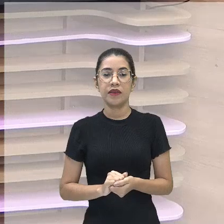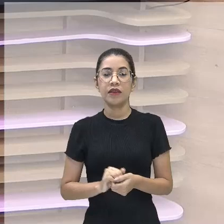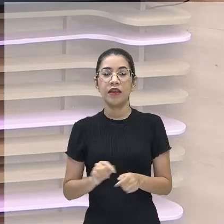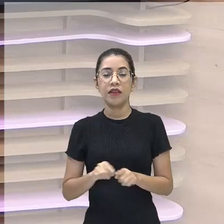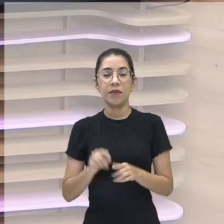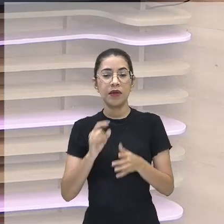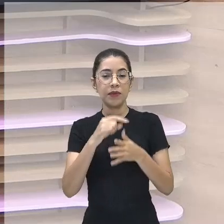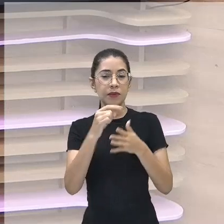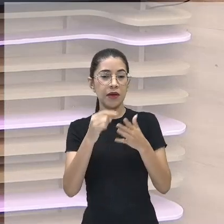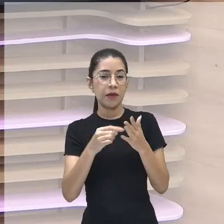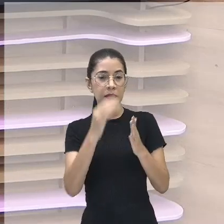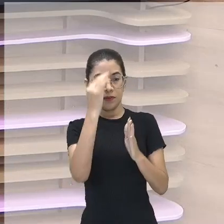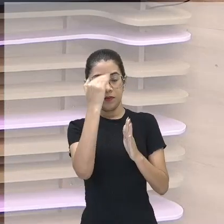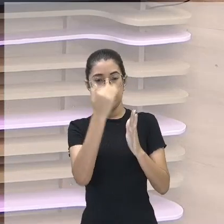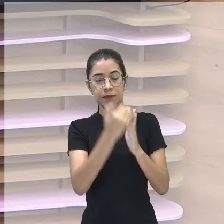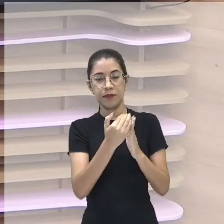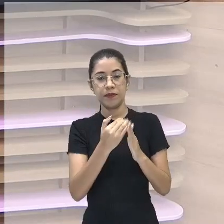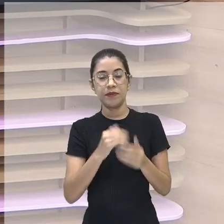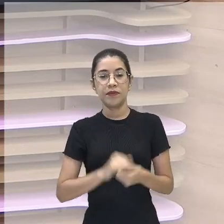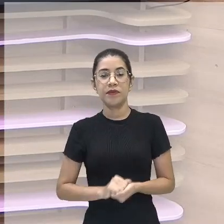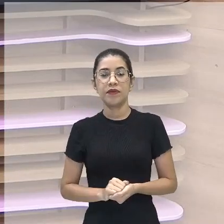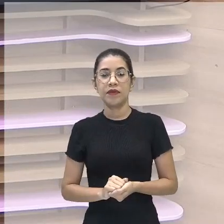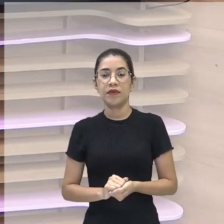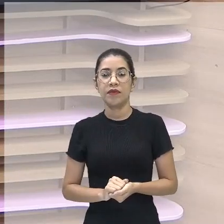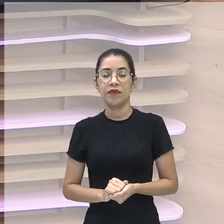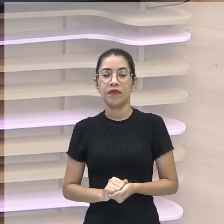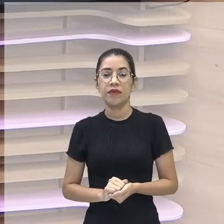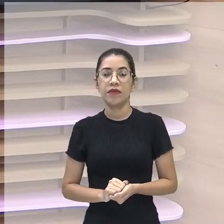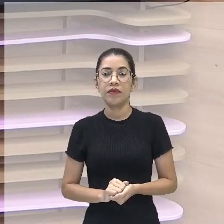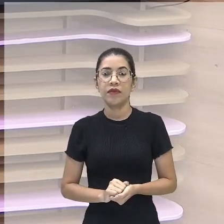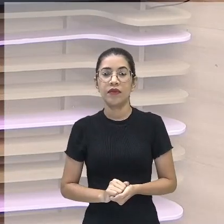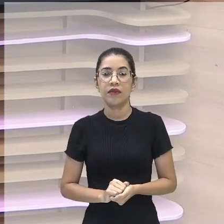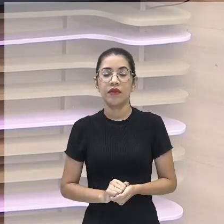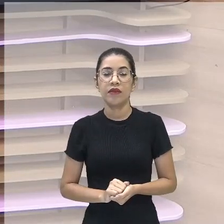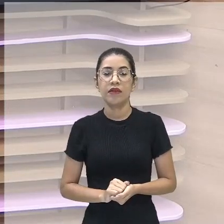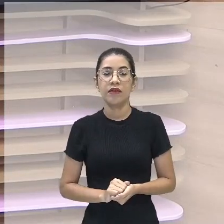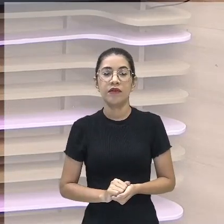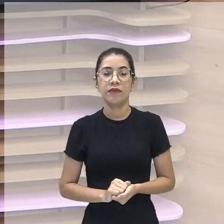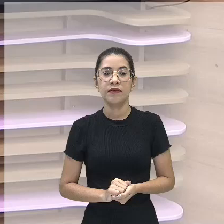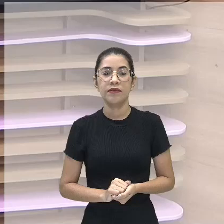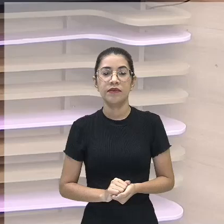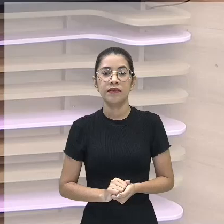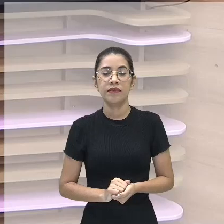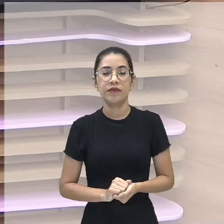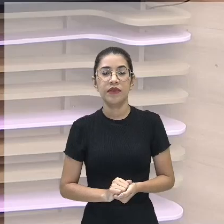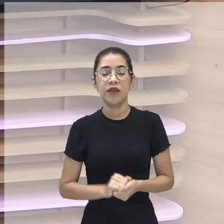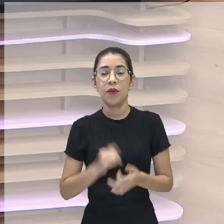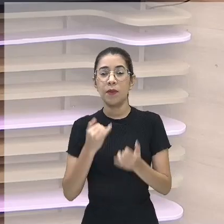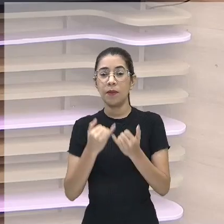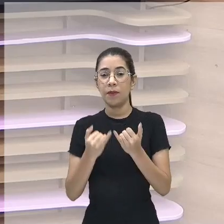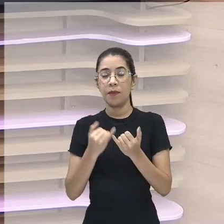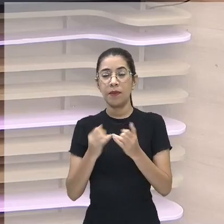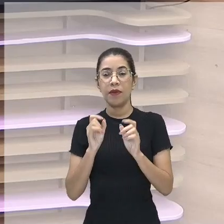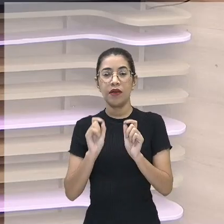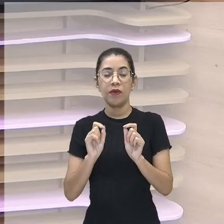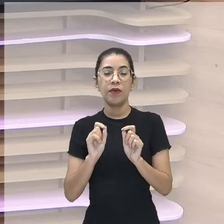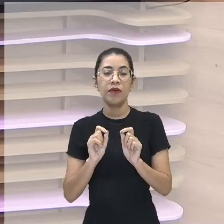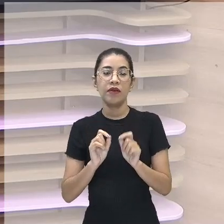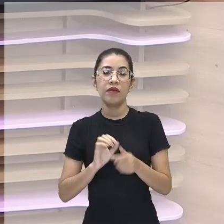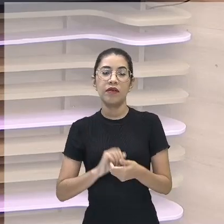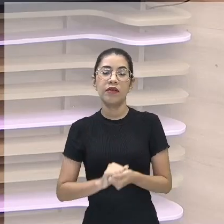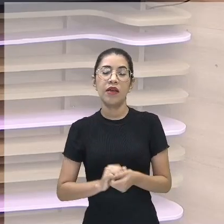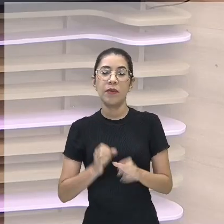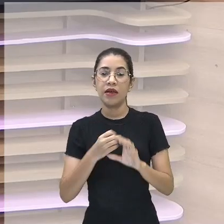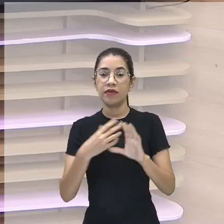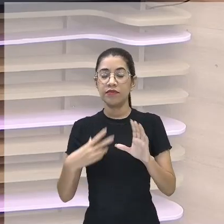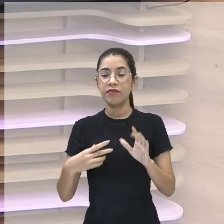esses critérios, né? Então, essa regionalização feita dessa forma. Então, o que é parecido ali, semelhante,